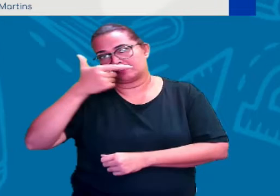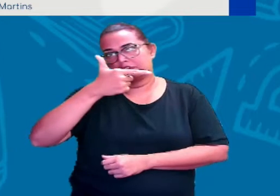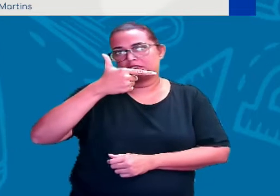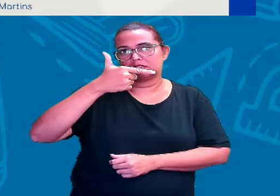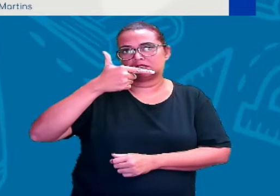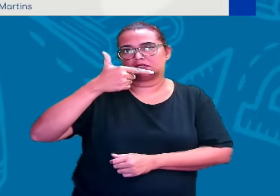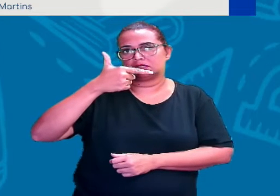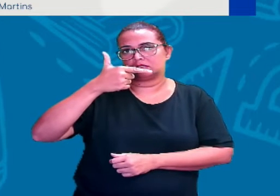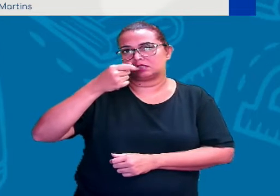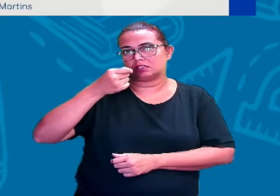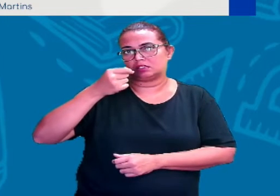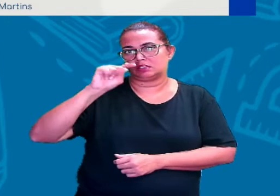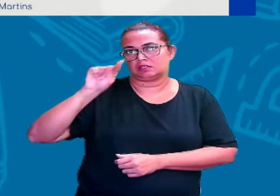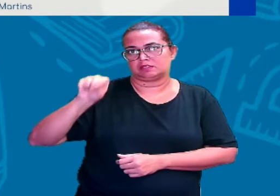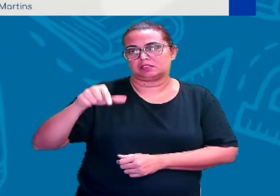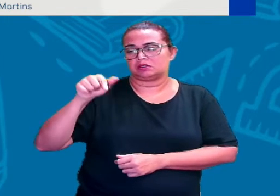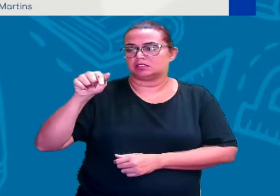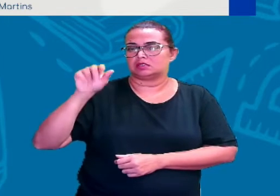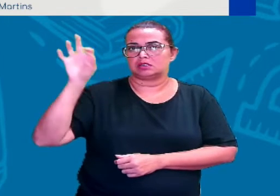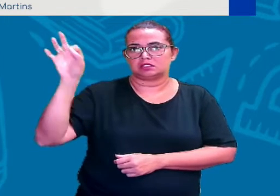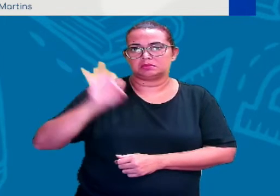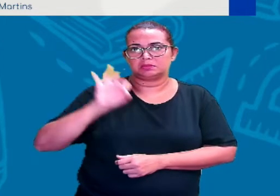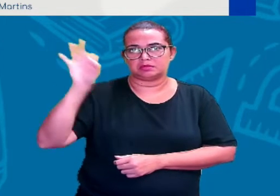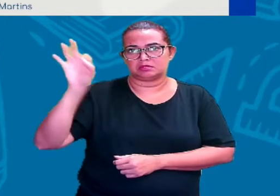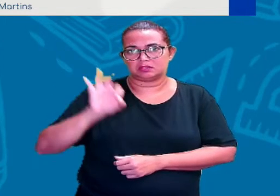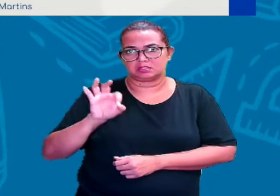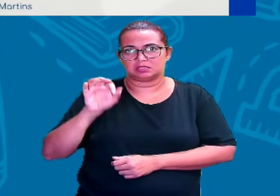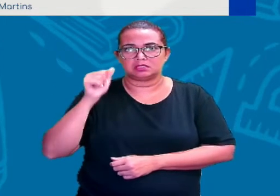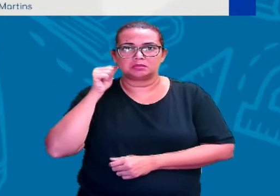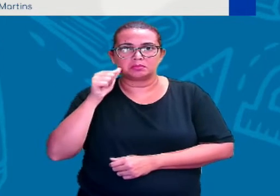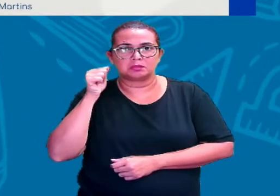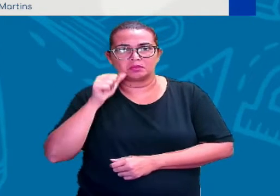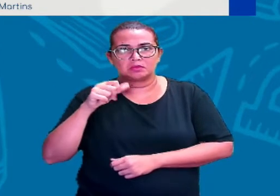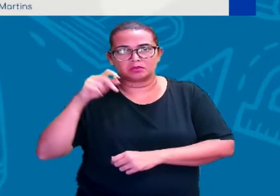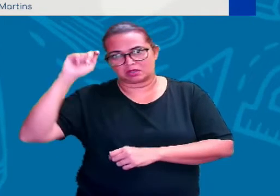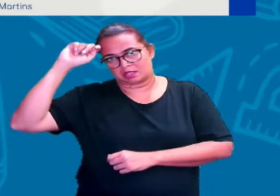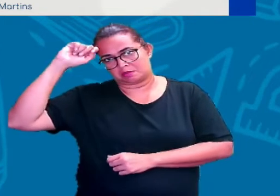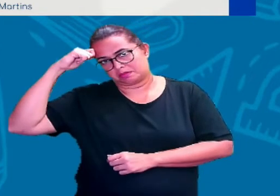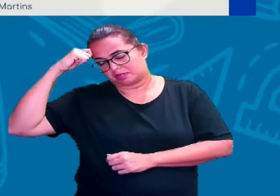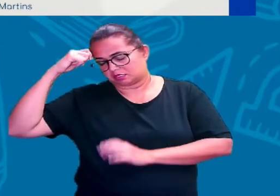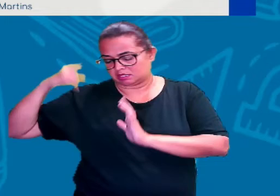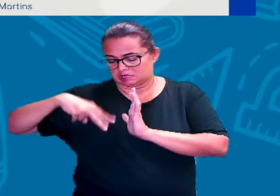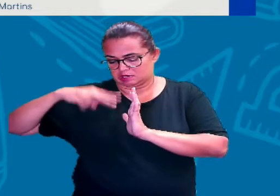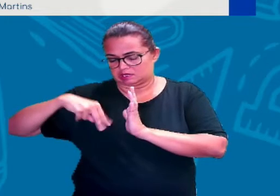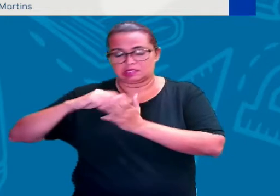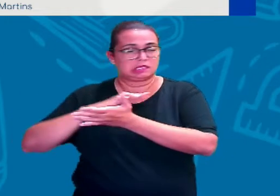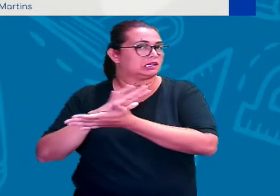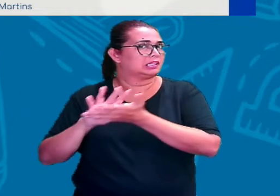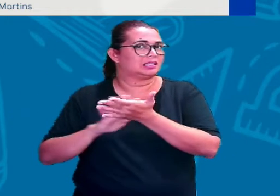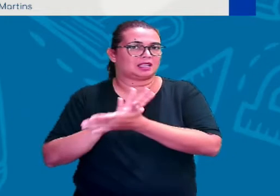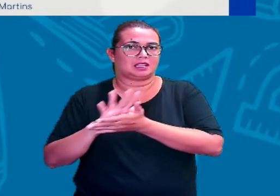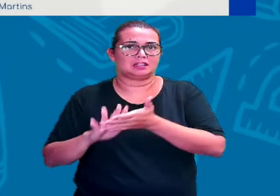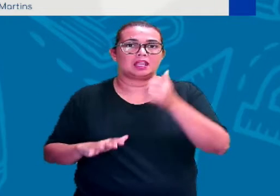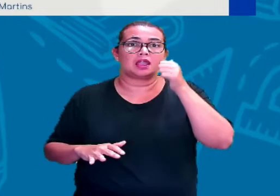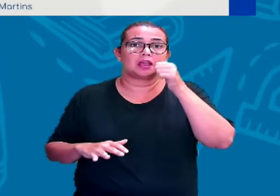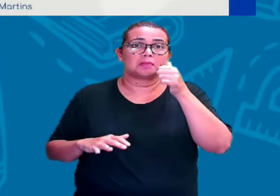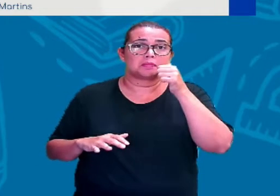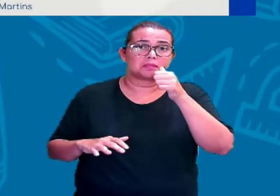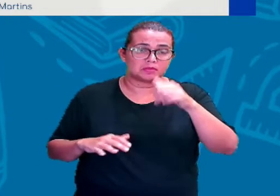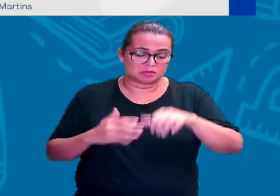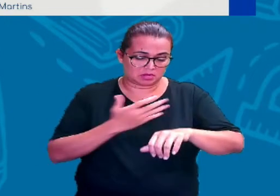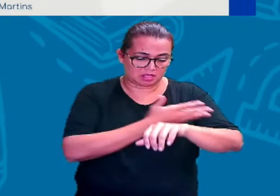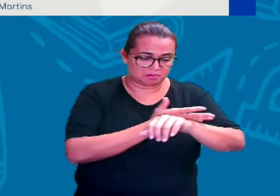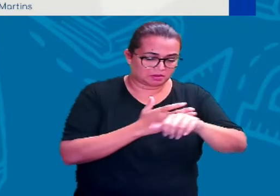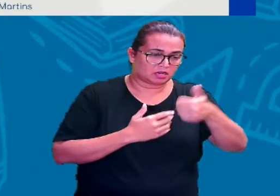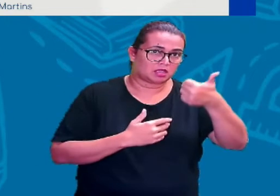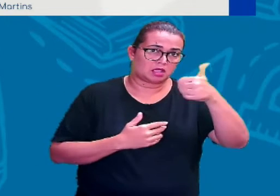20,7%, né, de taxa de analfabetismo são de mulheres pretas. E aí, em relação às mulheres brancas, é apenas de 11%.